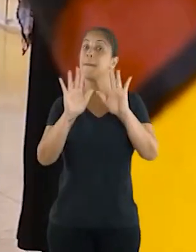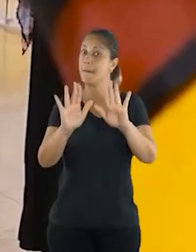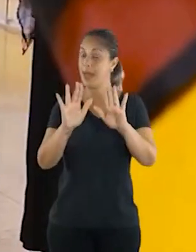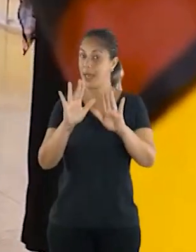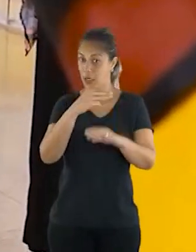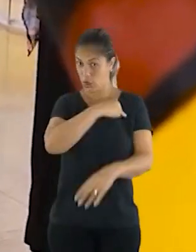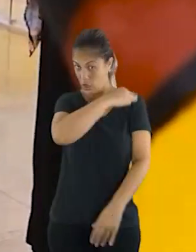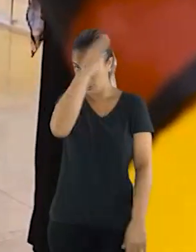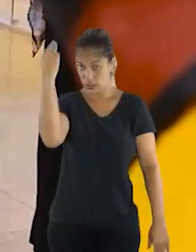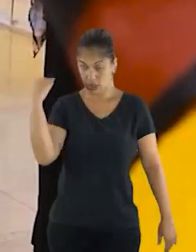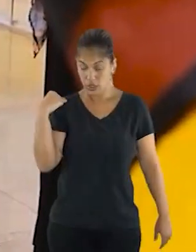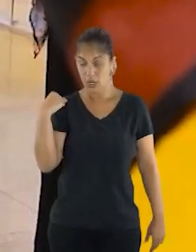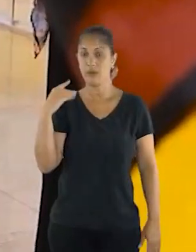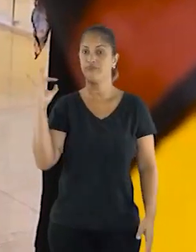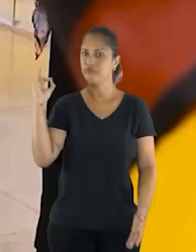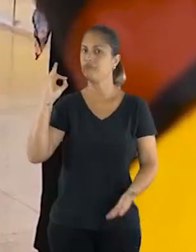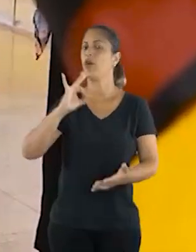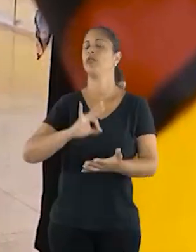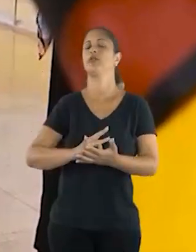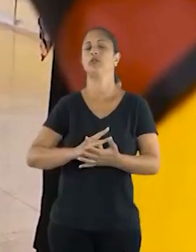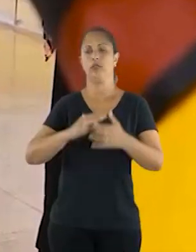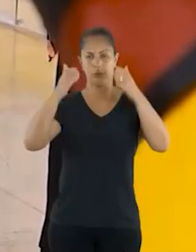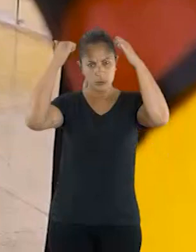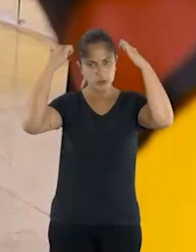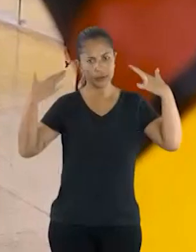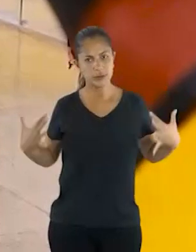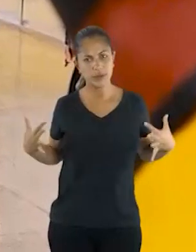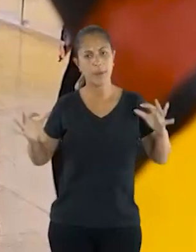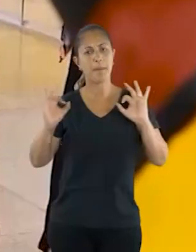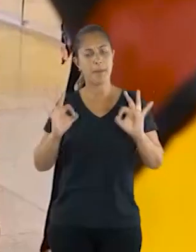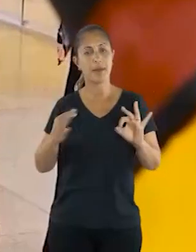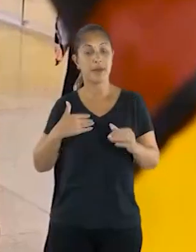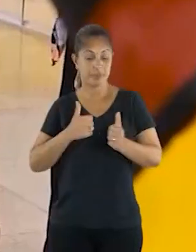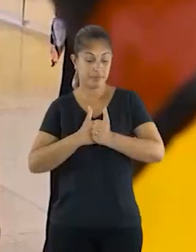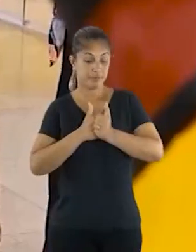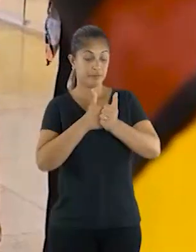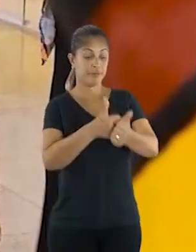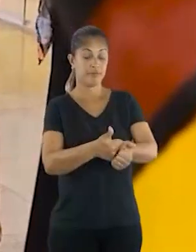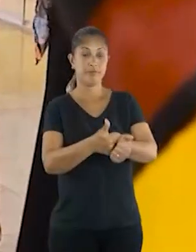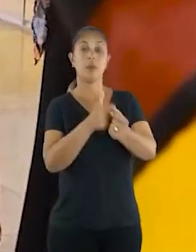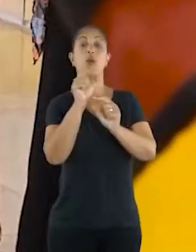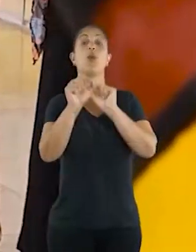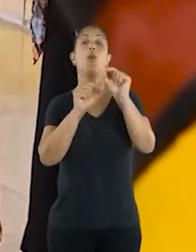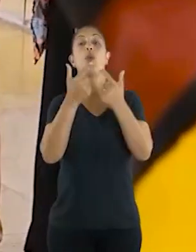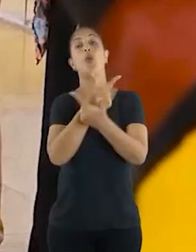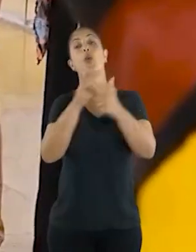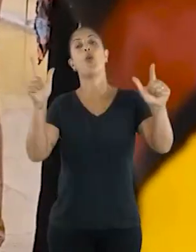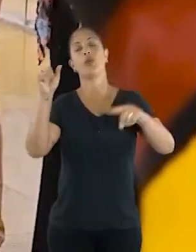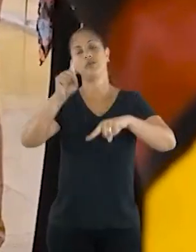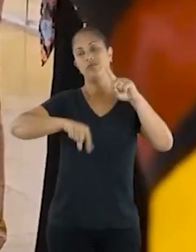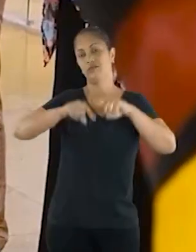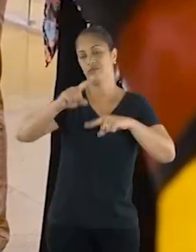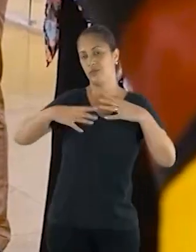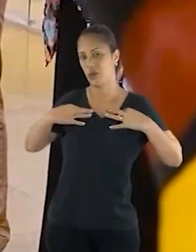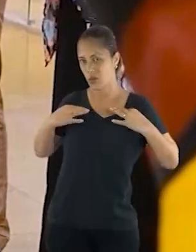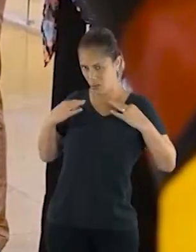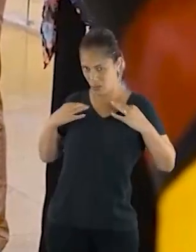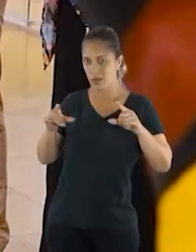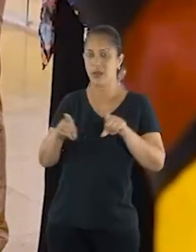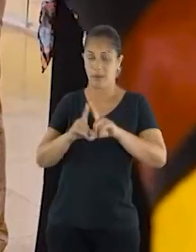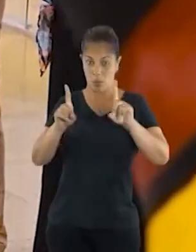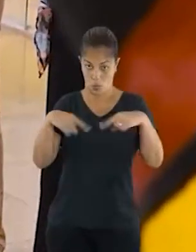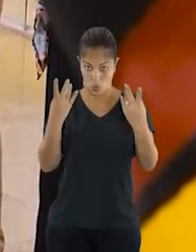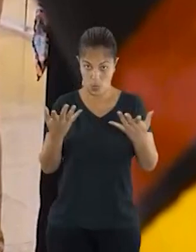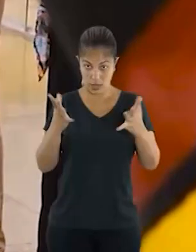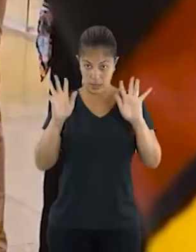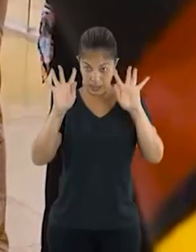da Nossa Senhora é a roupa original, e ela foi um guia para nós, para fazer as outras peças, que quando a gente